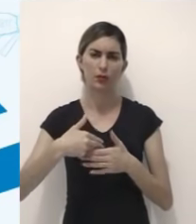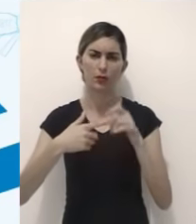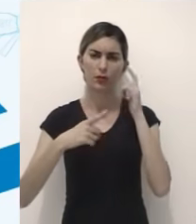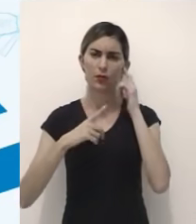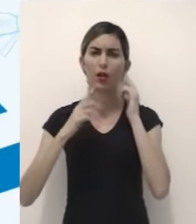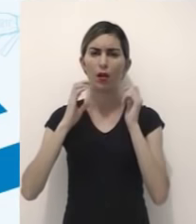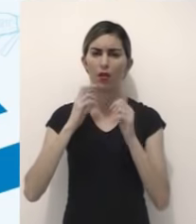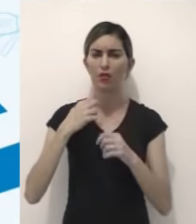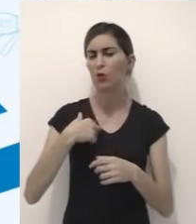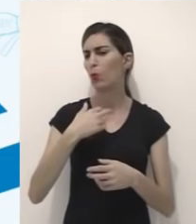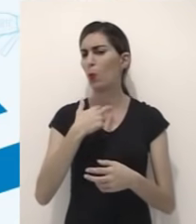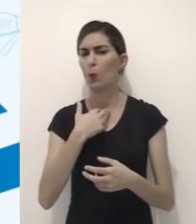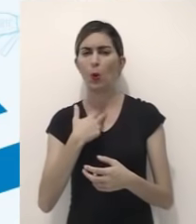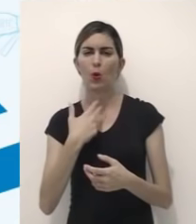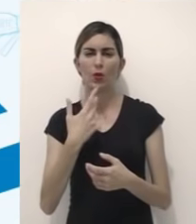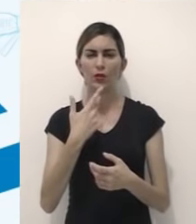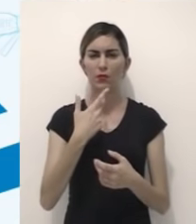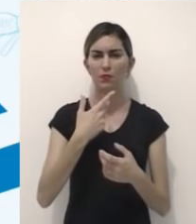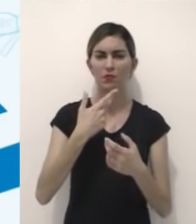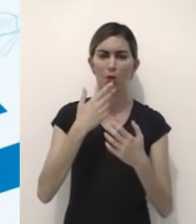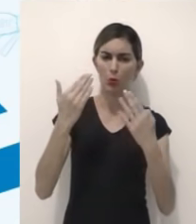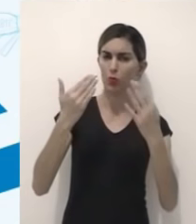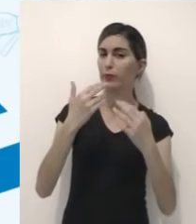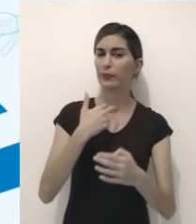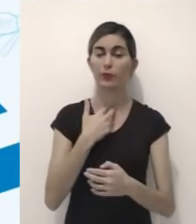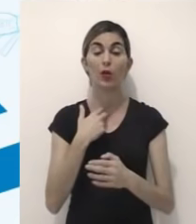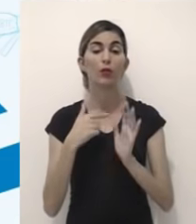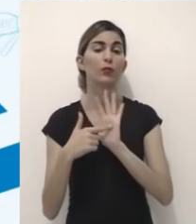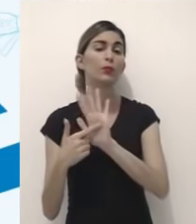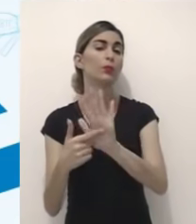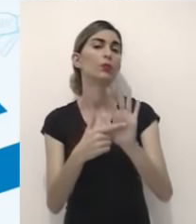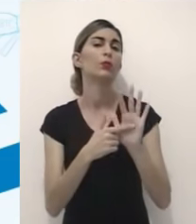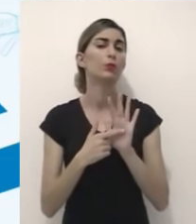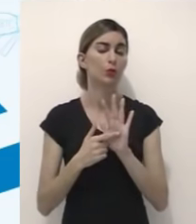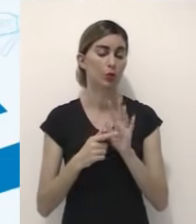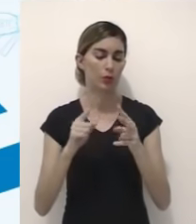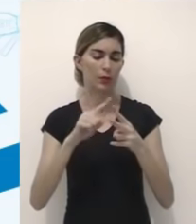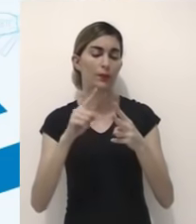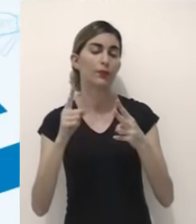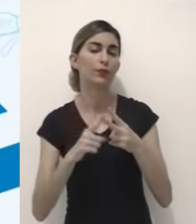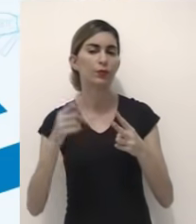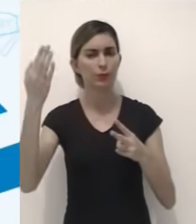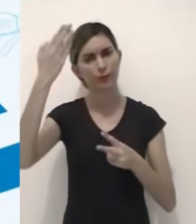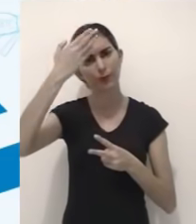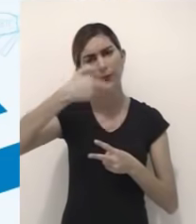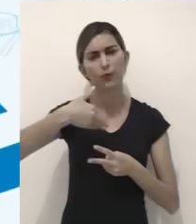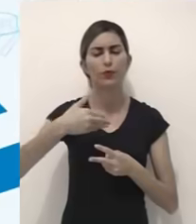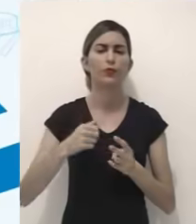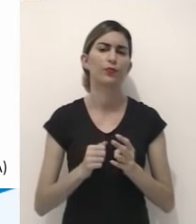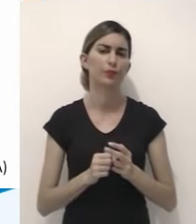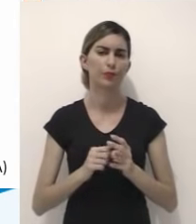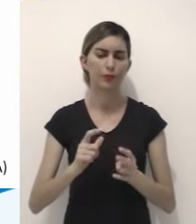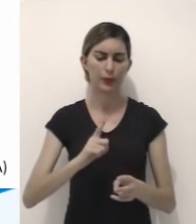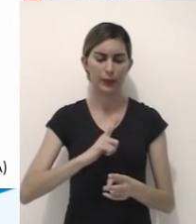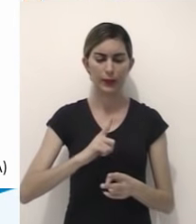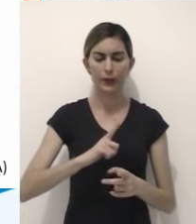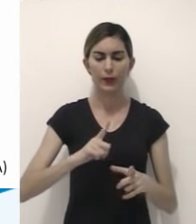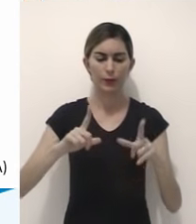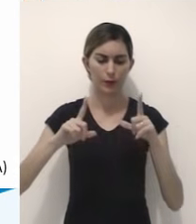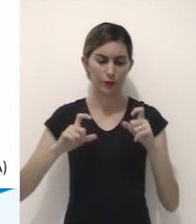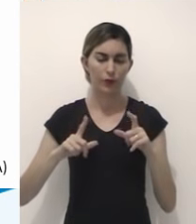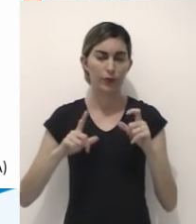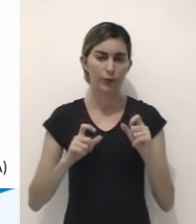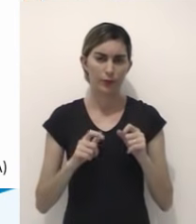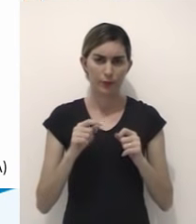algumas evidências irrefutáveis sobre a ida do homem à Lua. Eu vou mostrar para vocês 2 provas. Temos